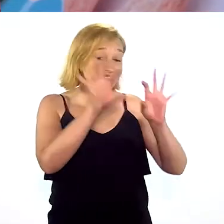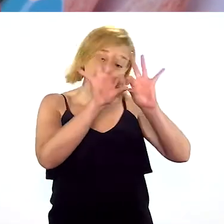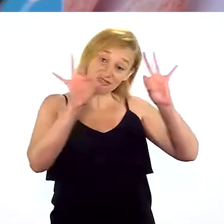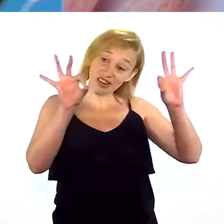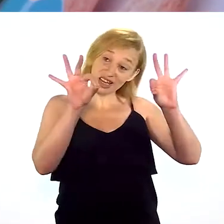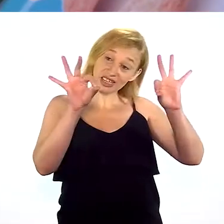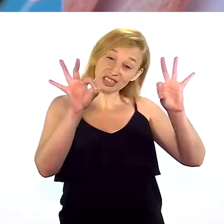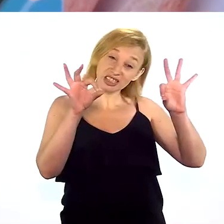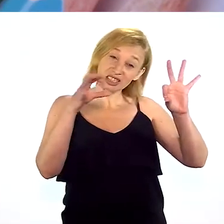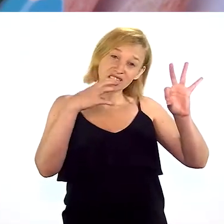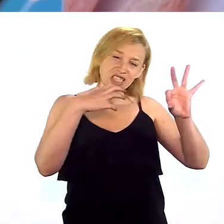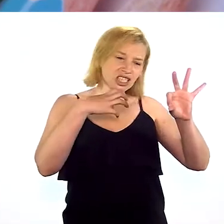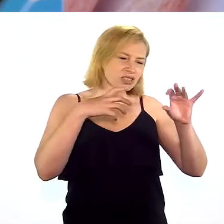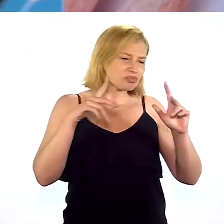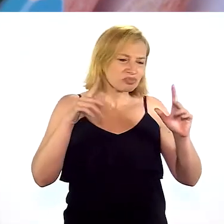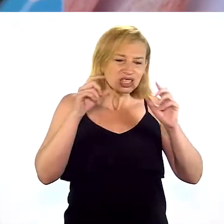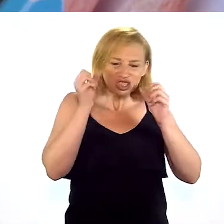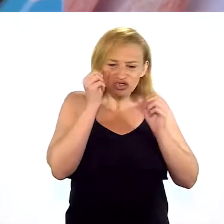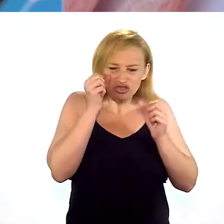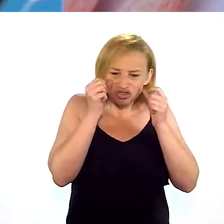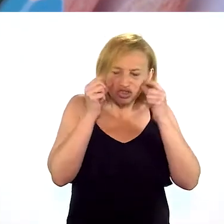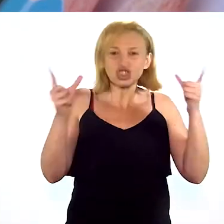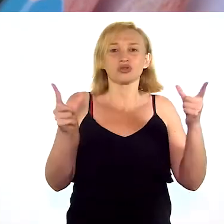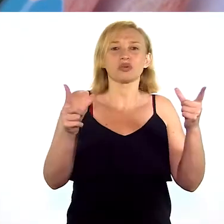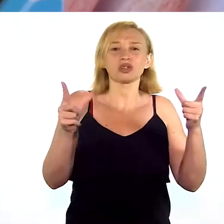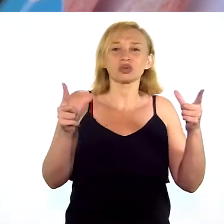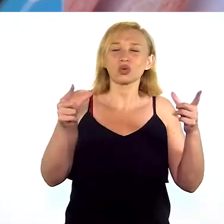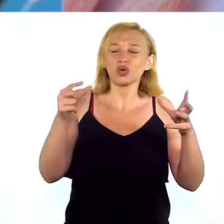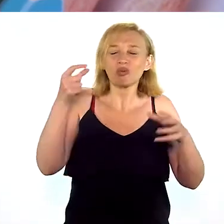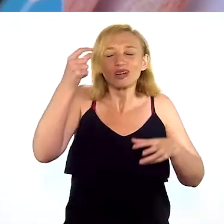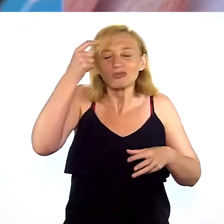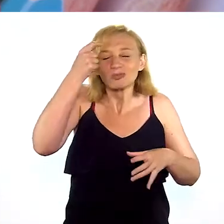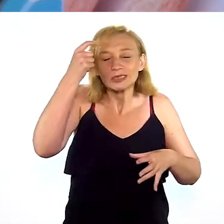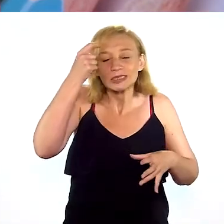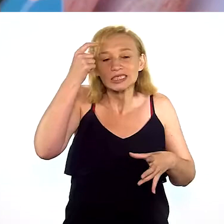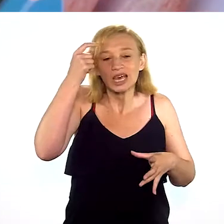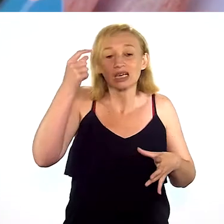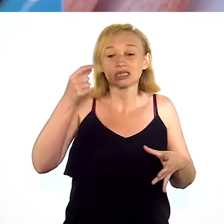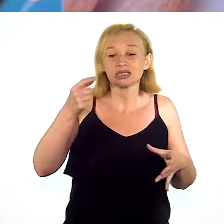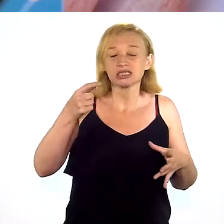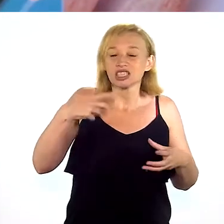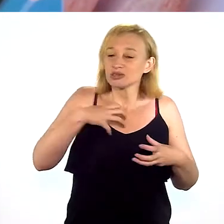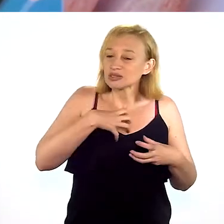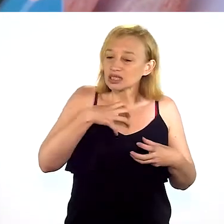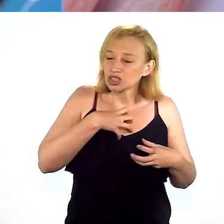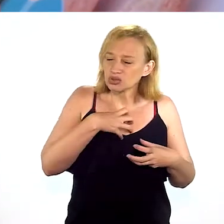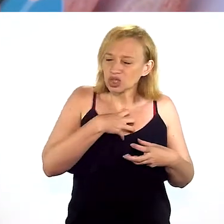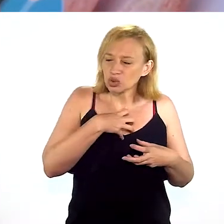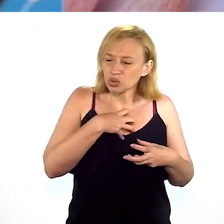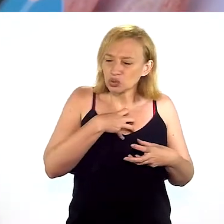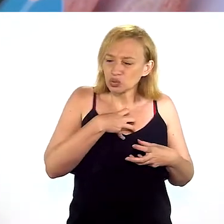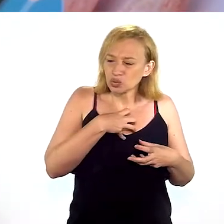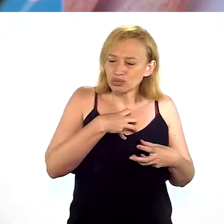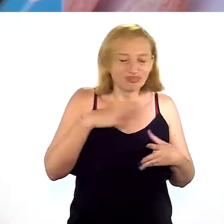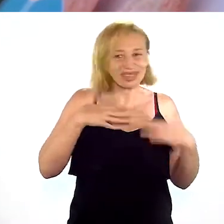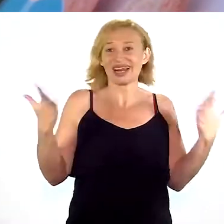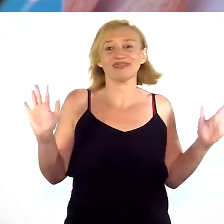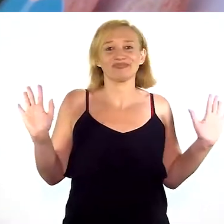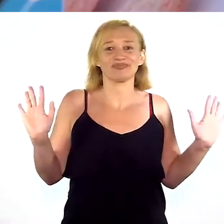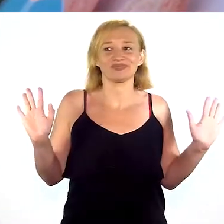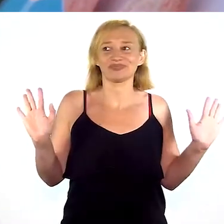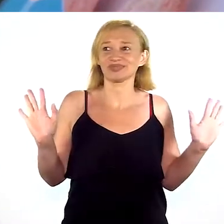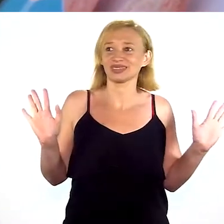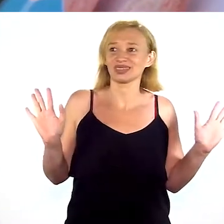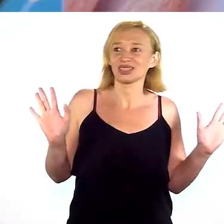li esse trecho e em mim despertou um senso, uma consciência, um